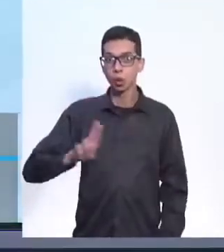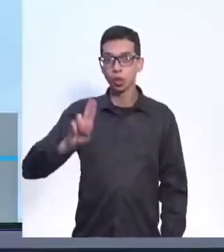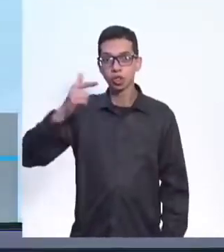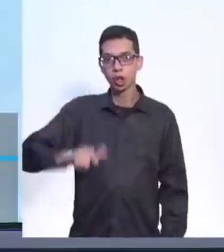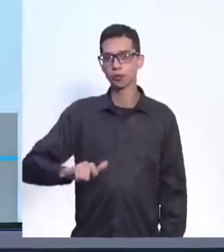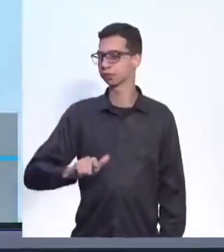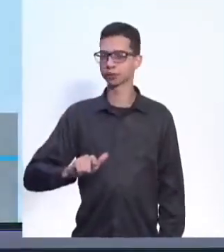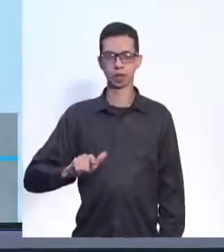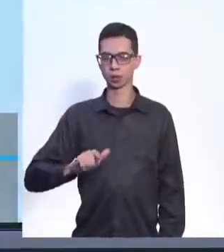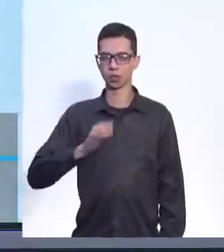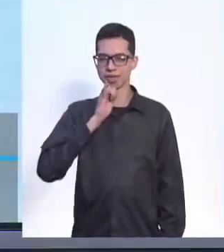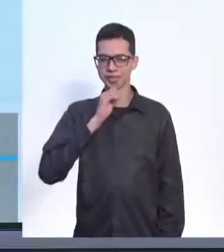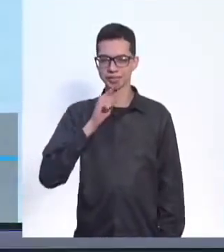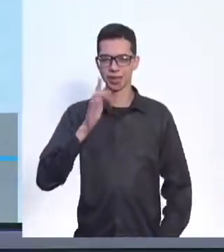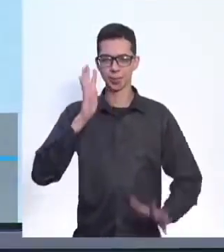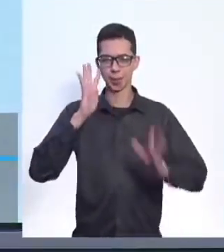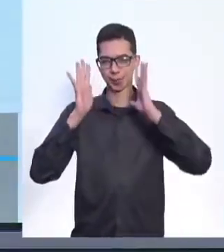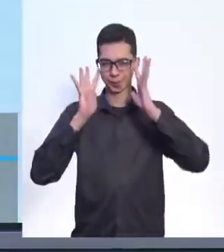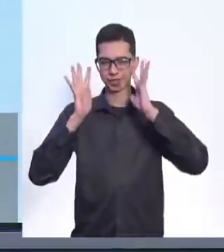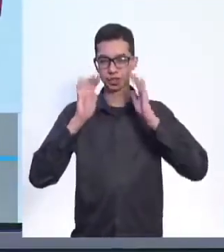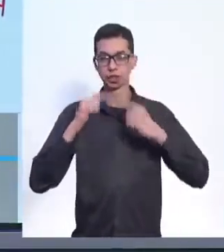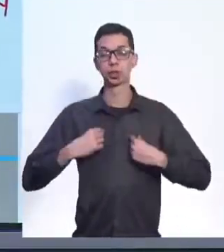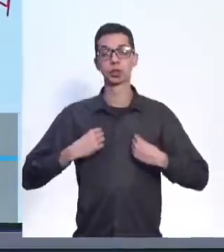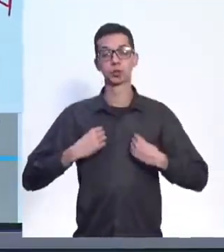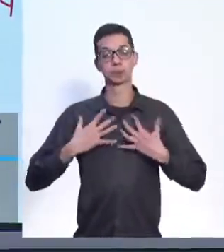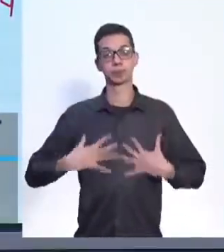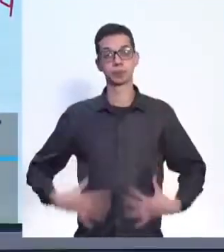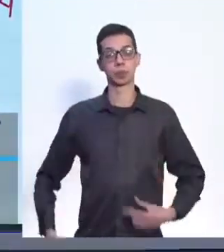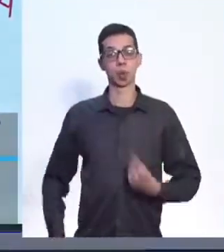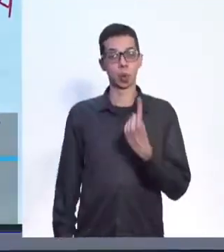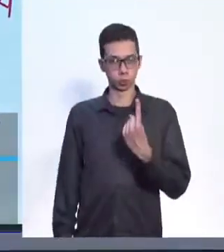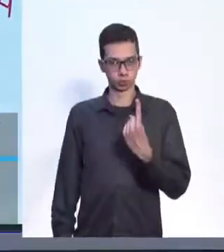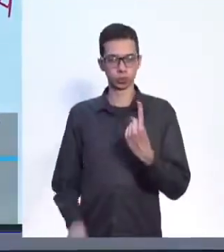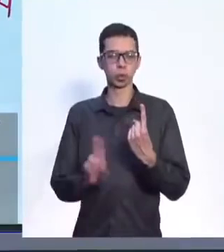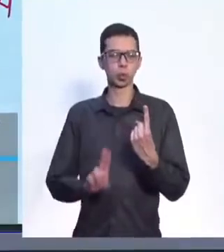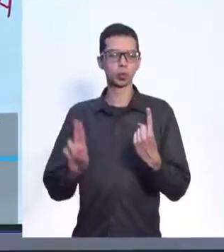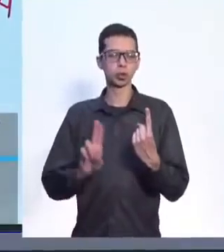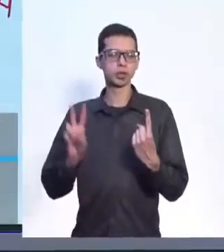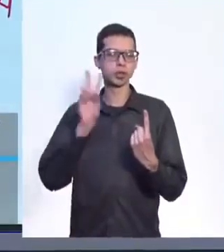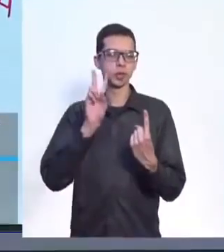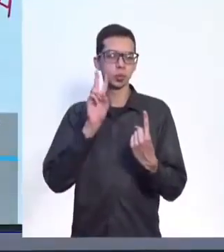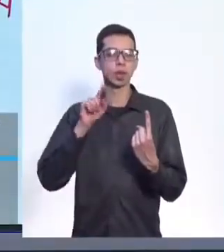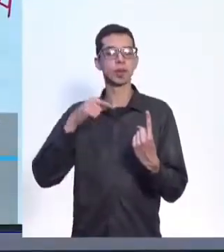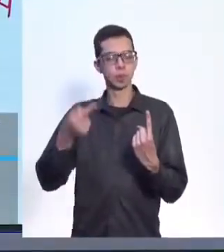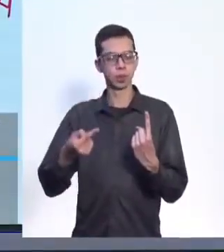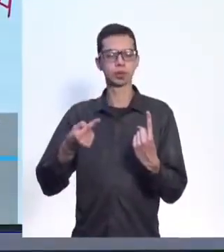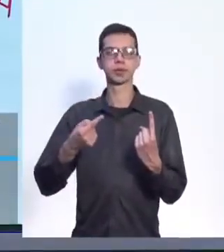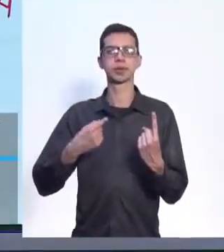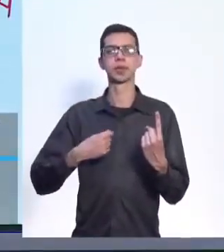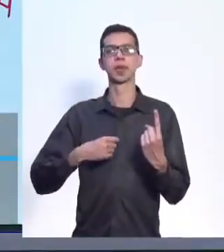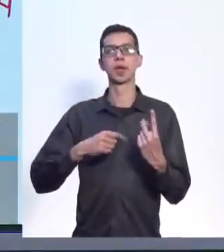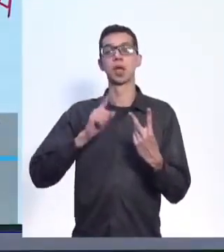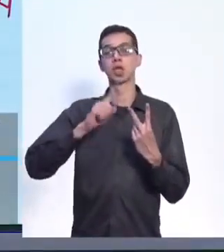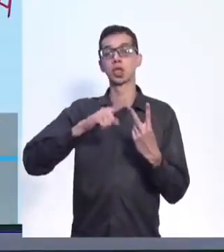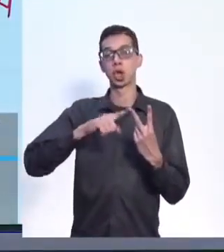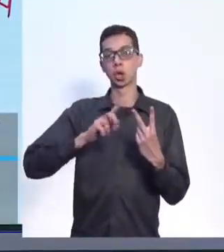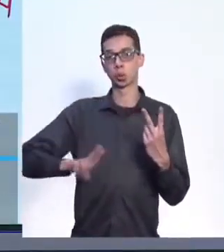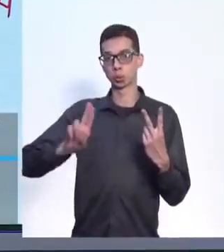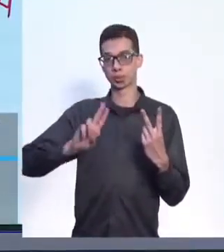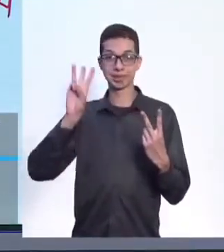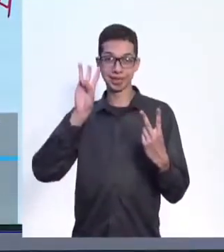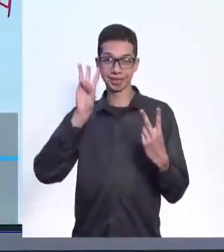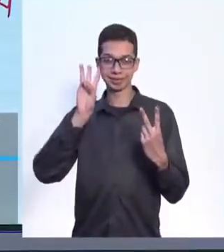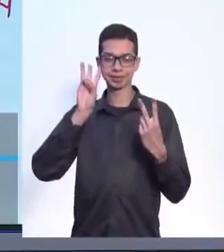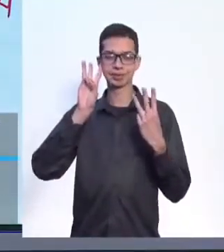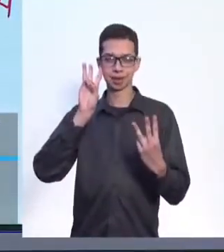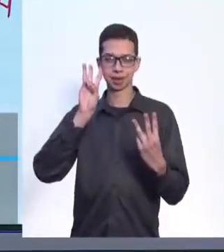exemplo, imagina que ela tenha o uniforme 1, que ela usou na segunda-feira, o uniforme 2 usou na terça, o uniforme